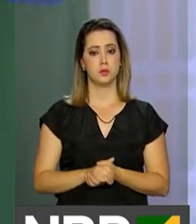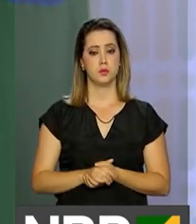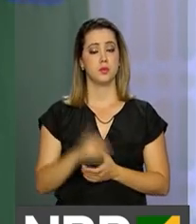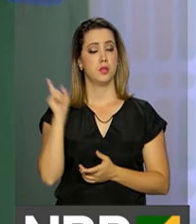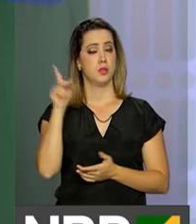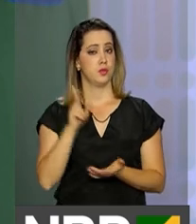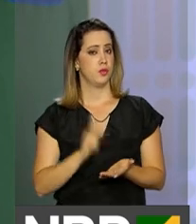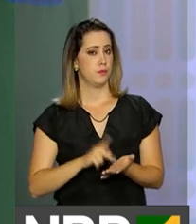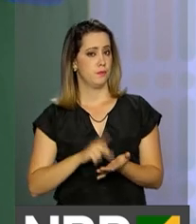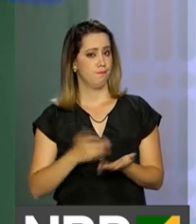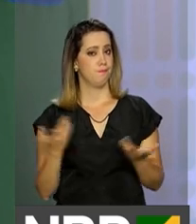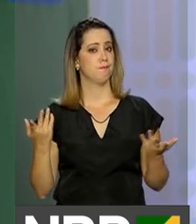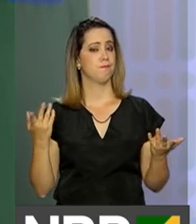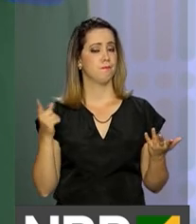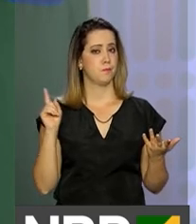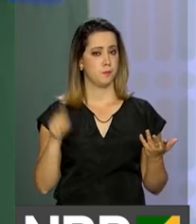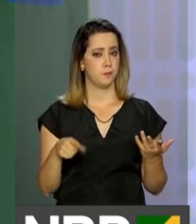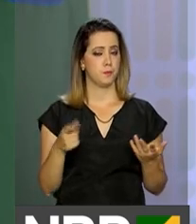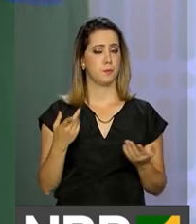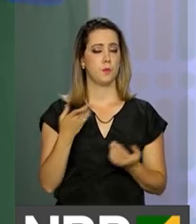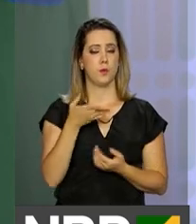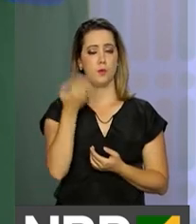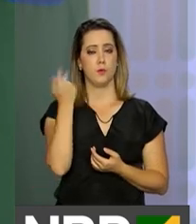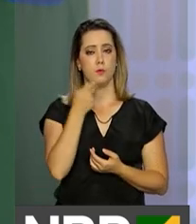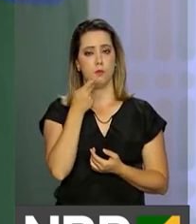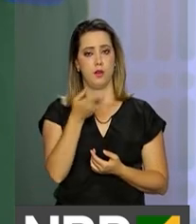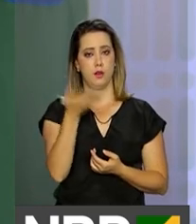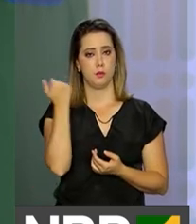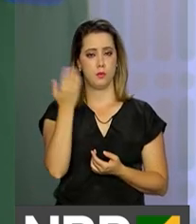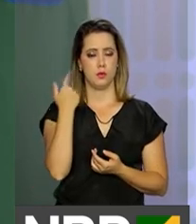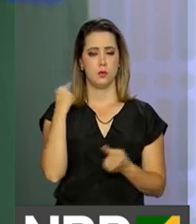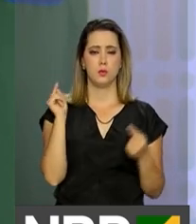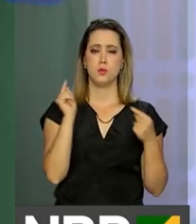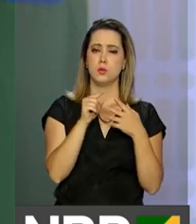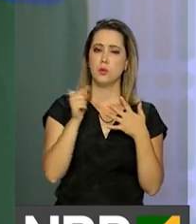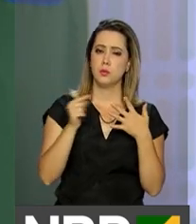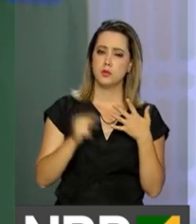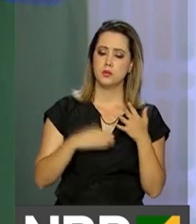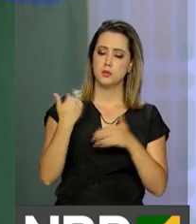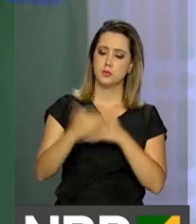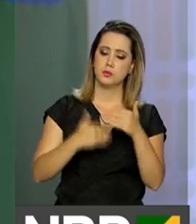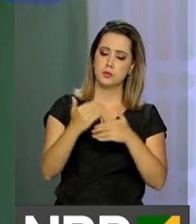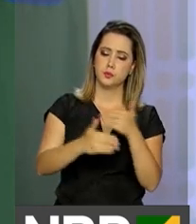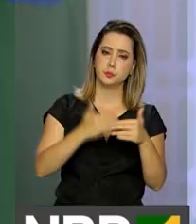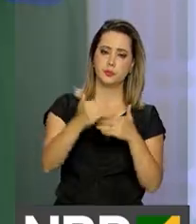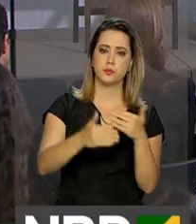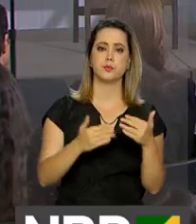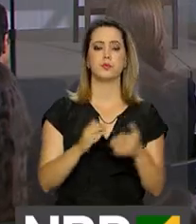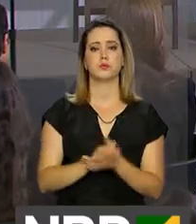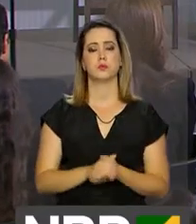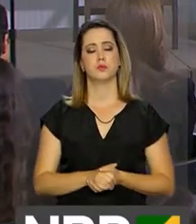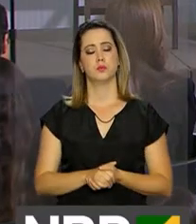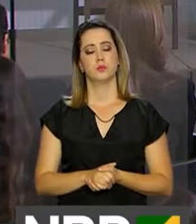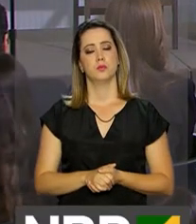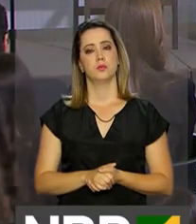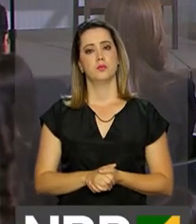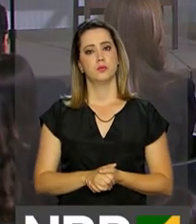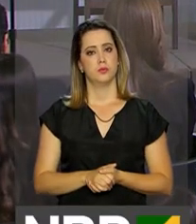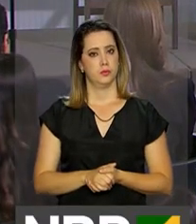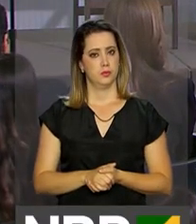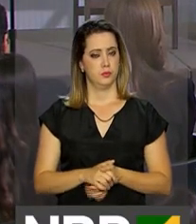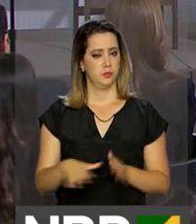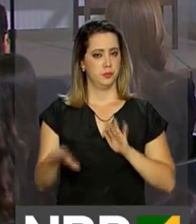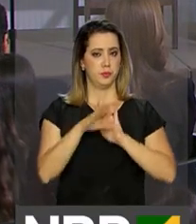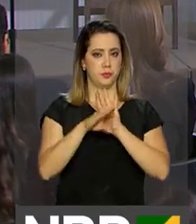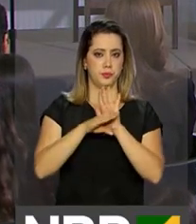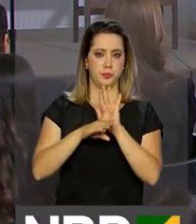Na verdade, a realização, como foi dito aqui, dos objetivos do desenvolvimento sustentável. O programa vai possibilitar